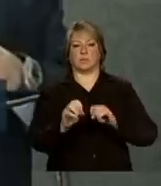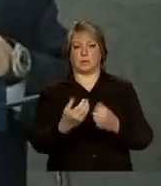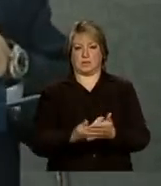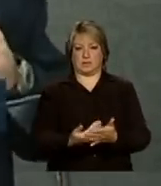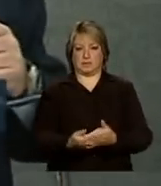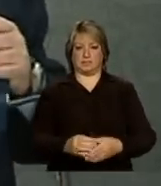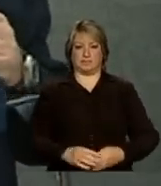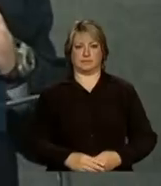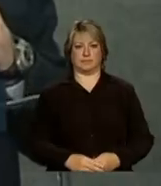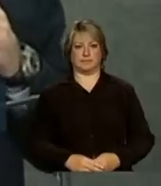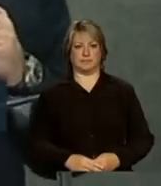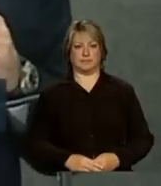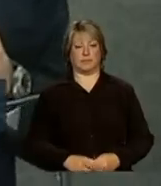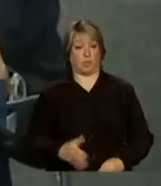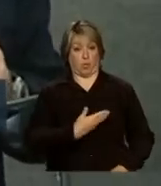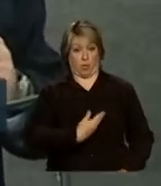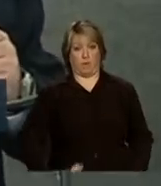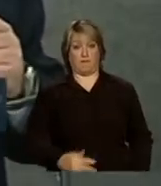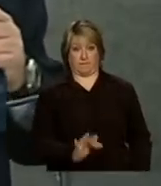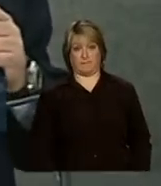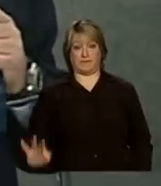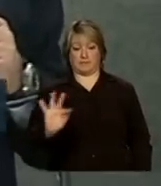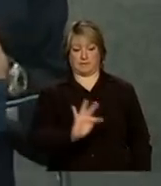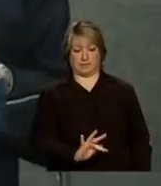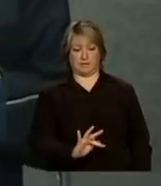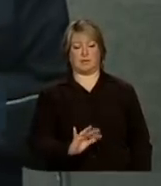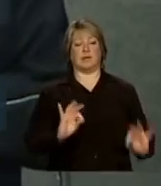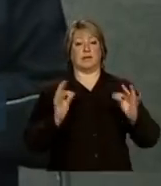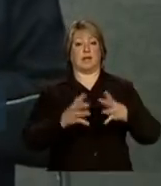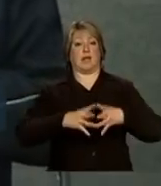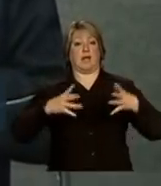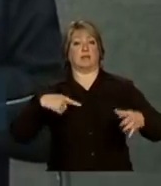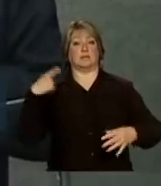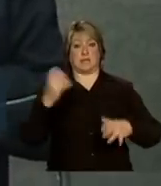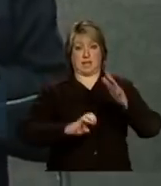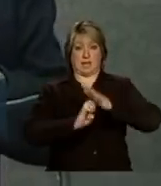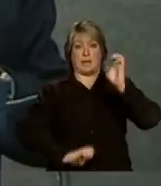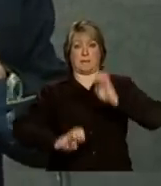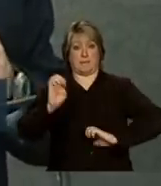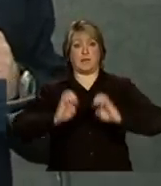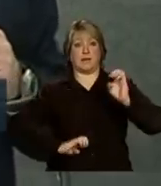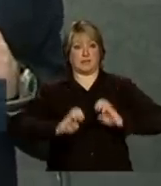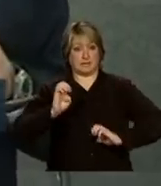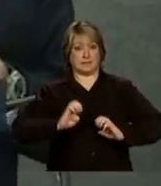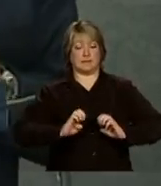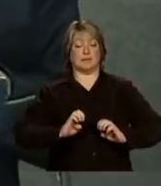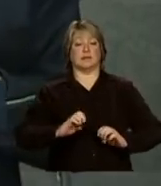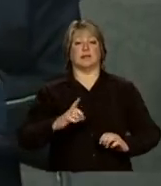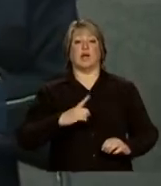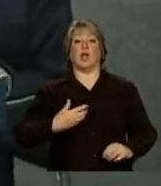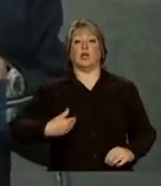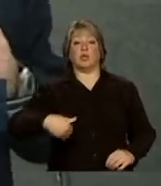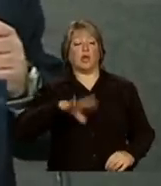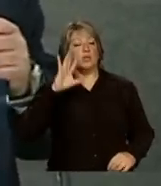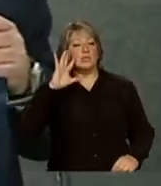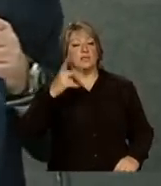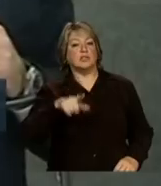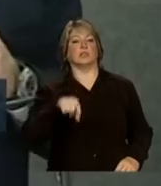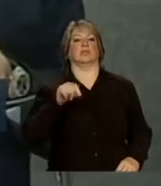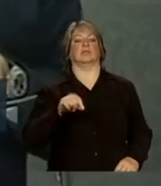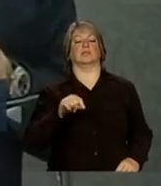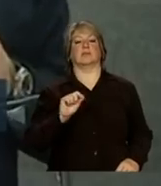educação o governo federal e as grandes empresas Nós Nós escolhemos a